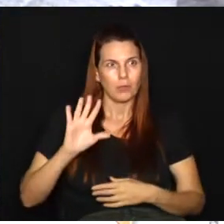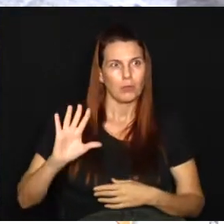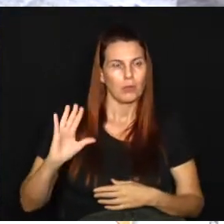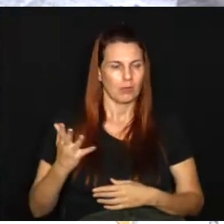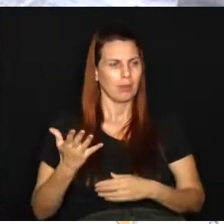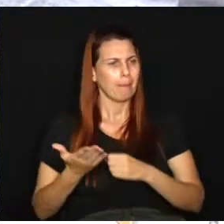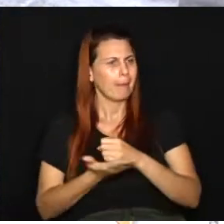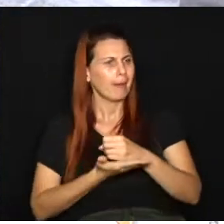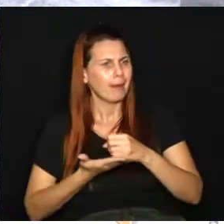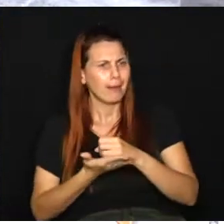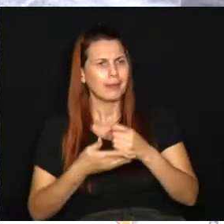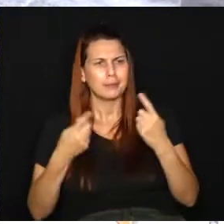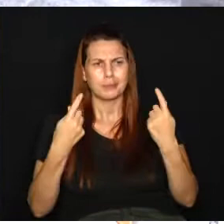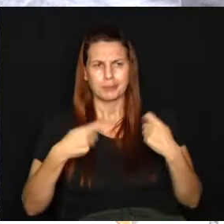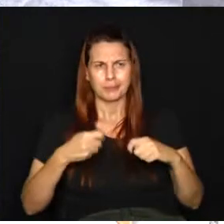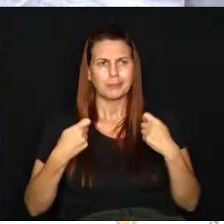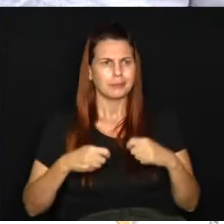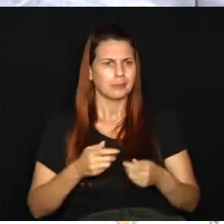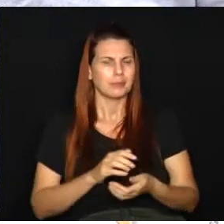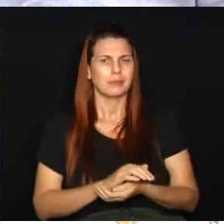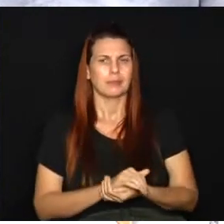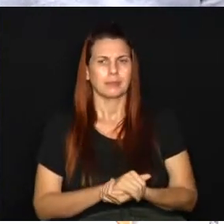básicas e deveriam estar tão garantidas, né?